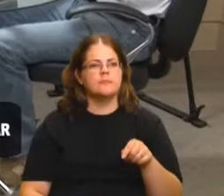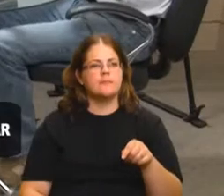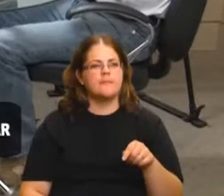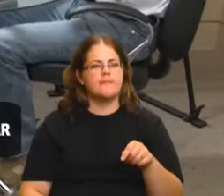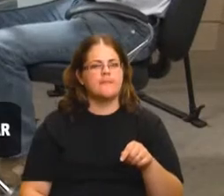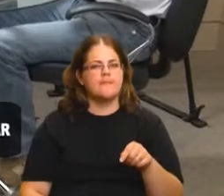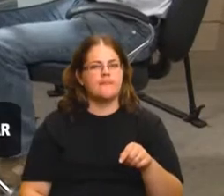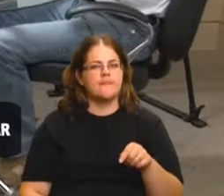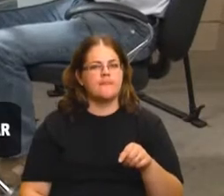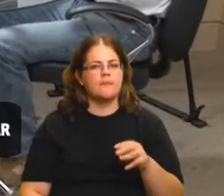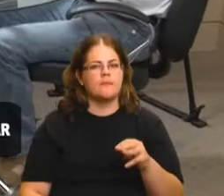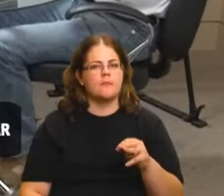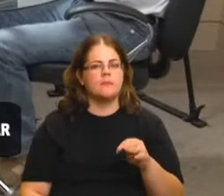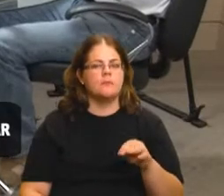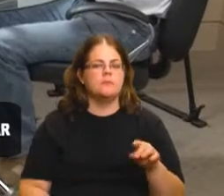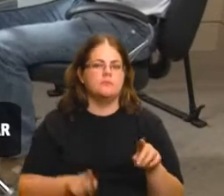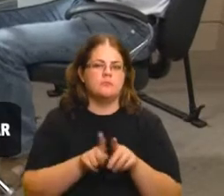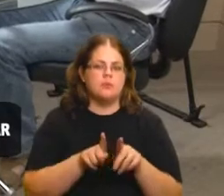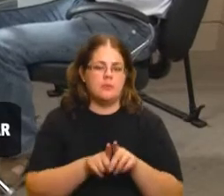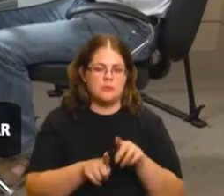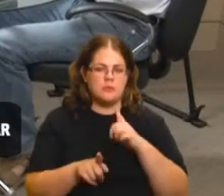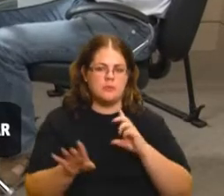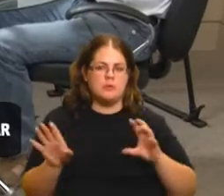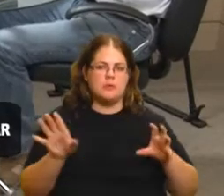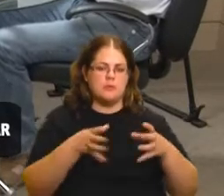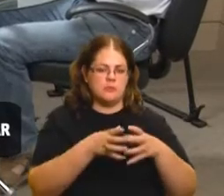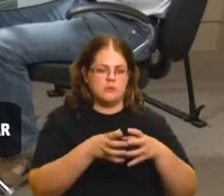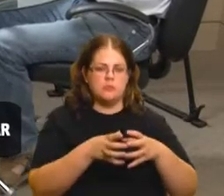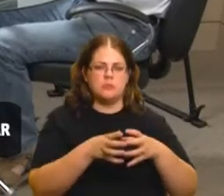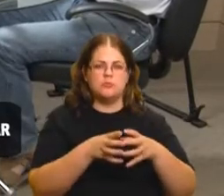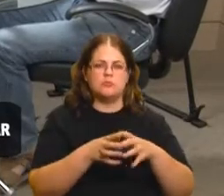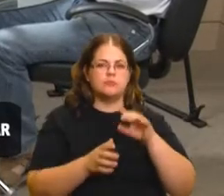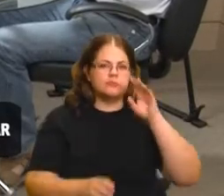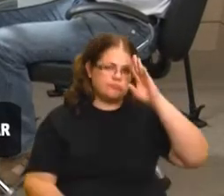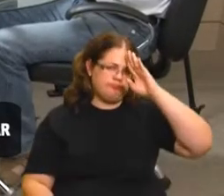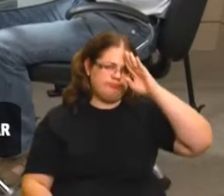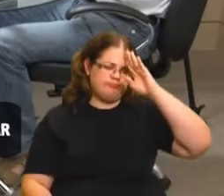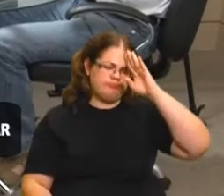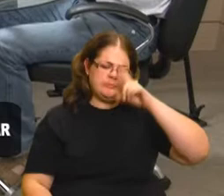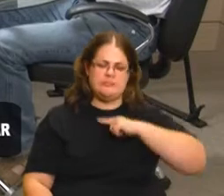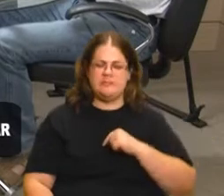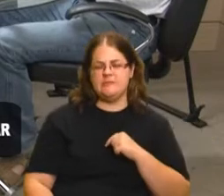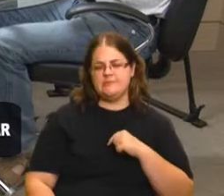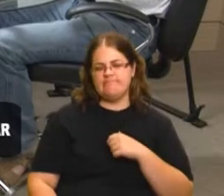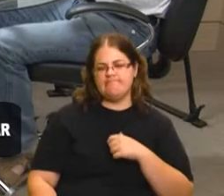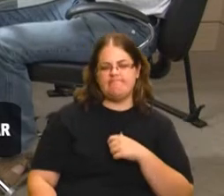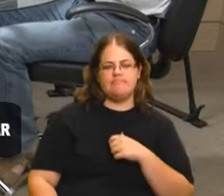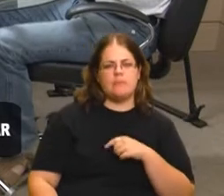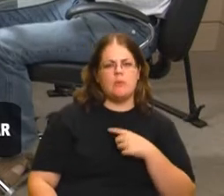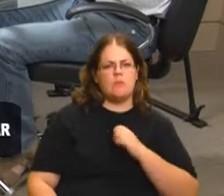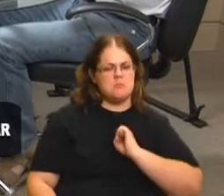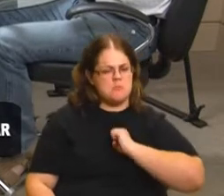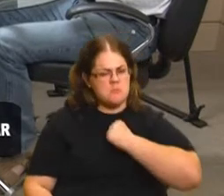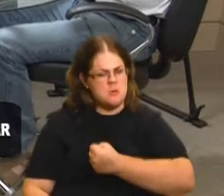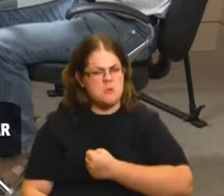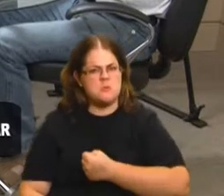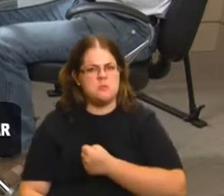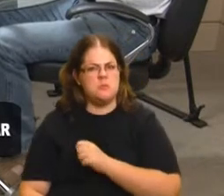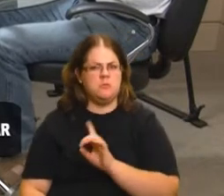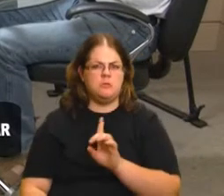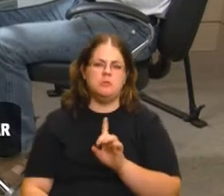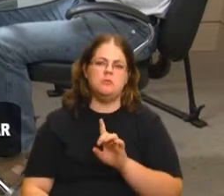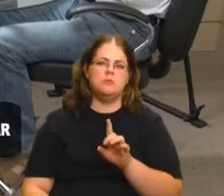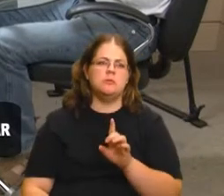de qualquer forma, tem este grupo de militares que tem um pensamento mais brando em relação ao que estavam com a linha